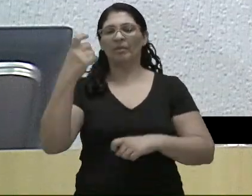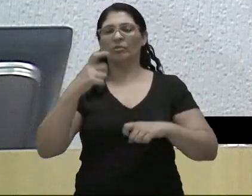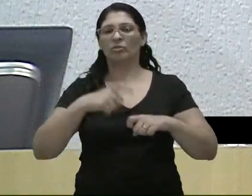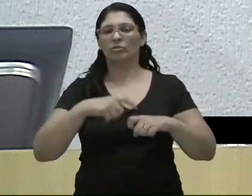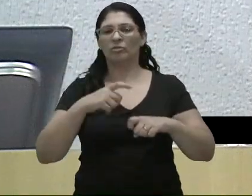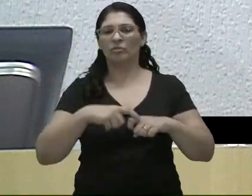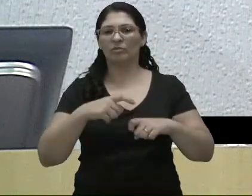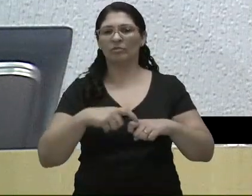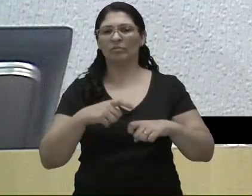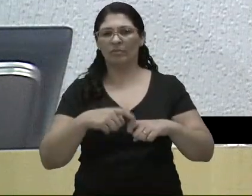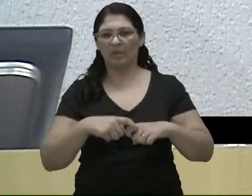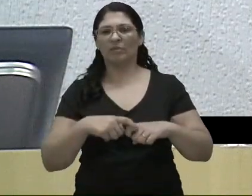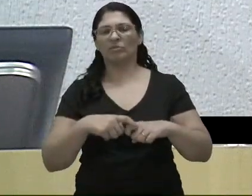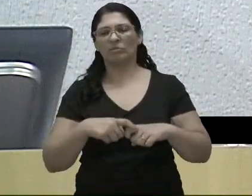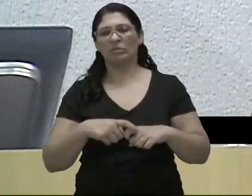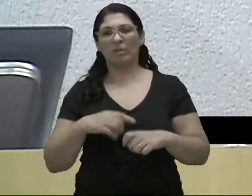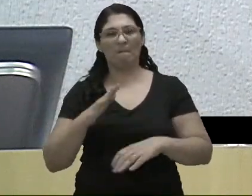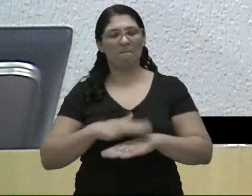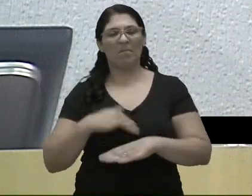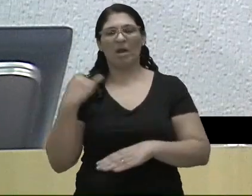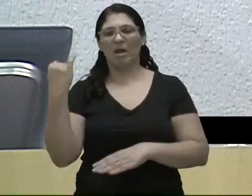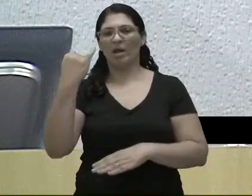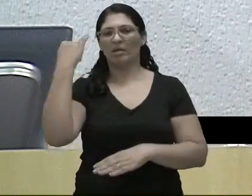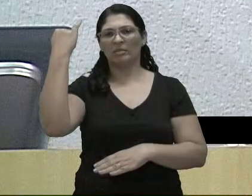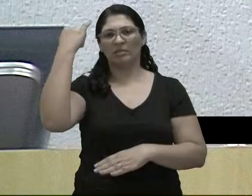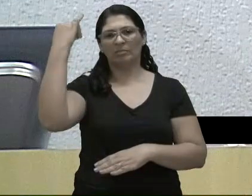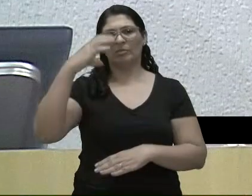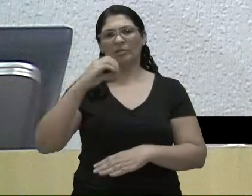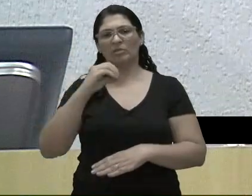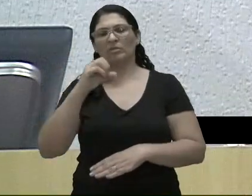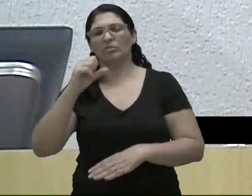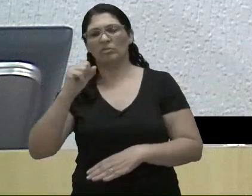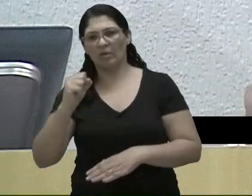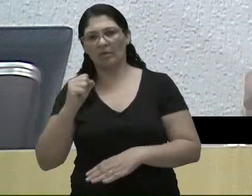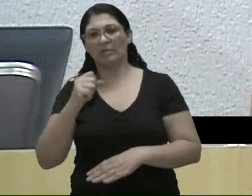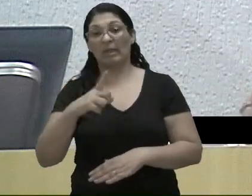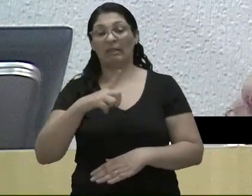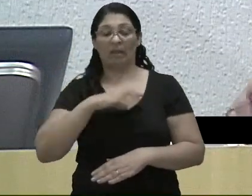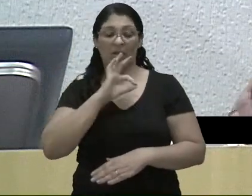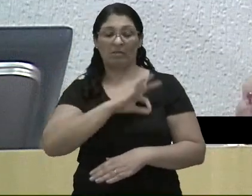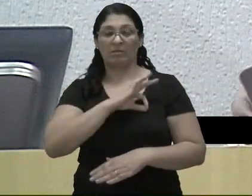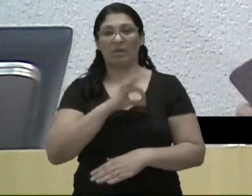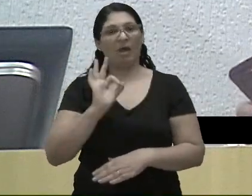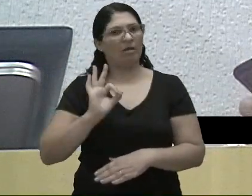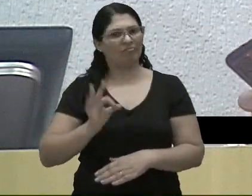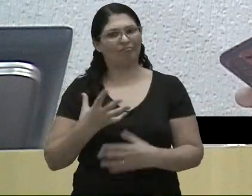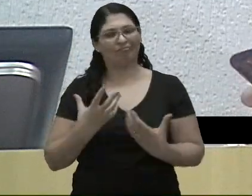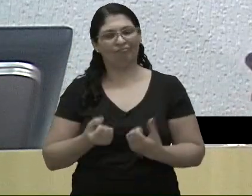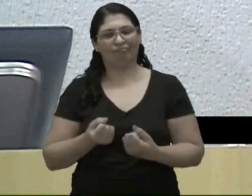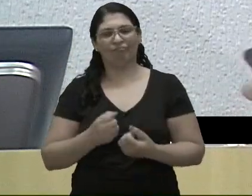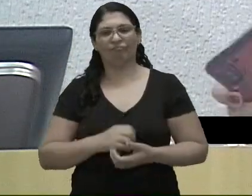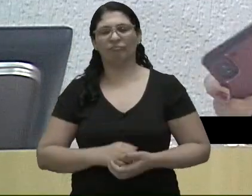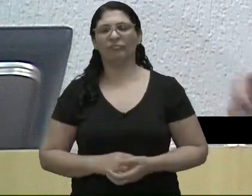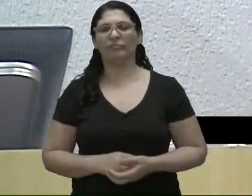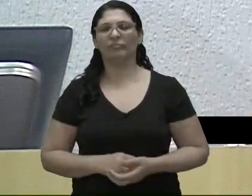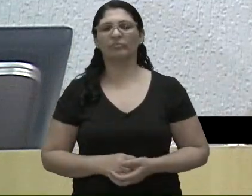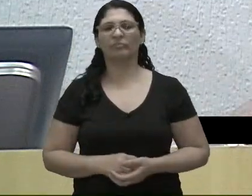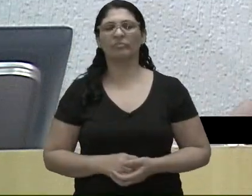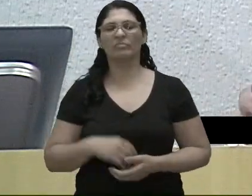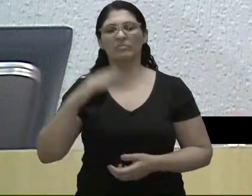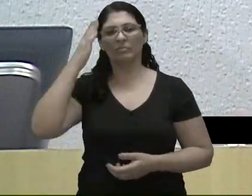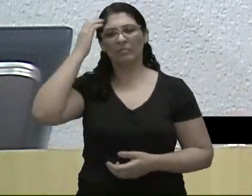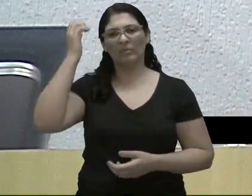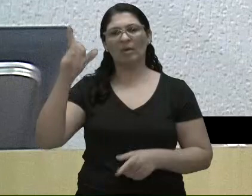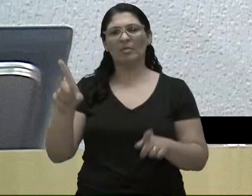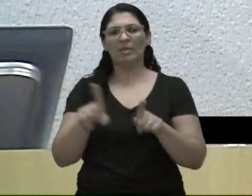o coração das OSs, não fiquem com seus salários atrasados. E a gente sabe que também houve um repasse